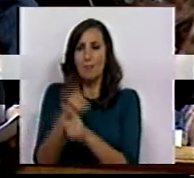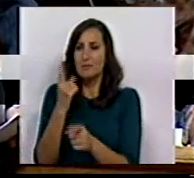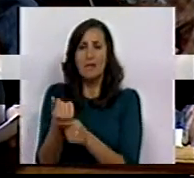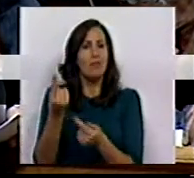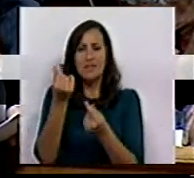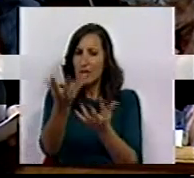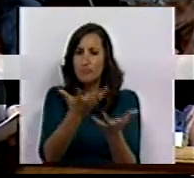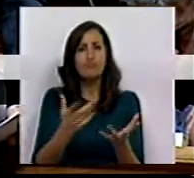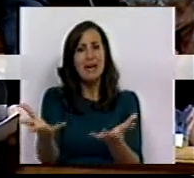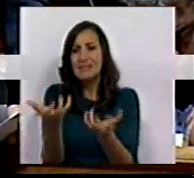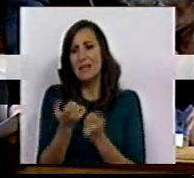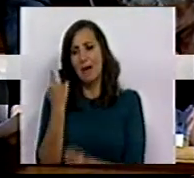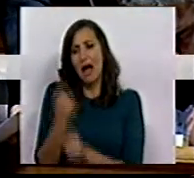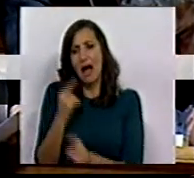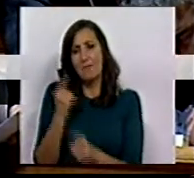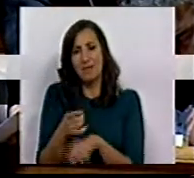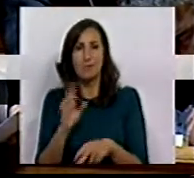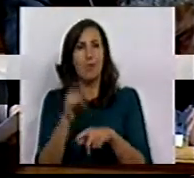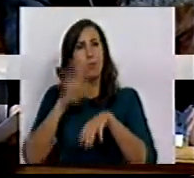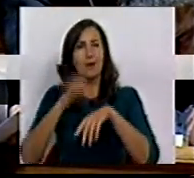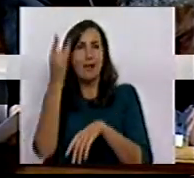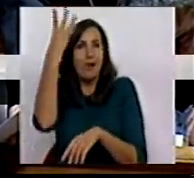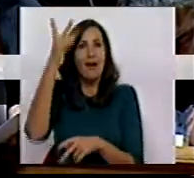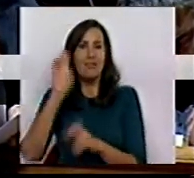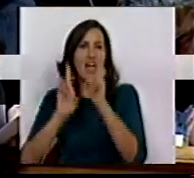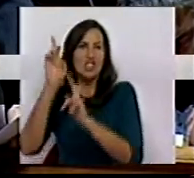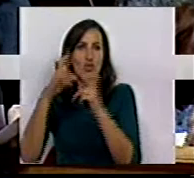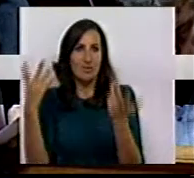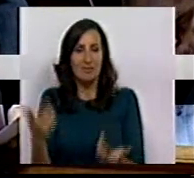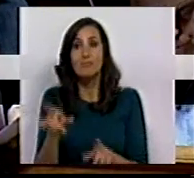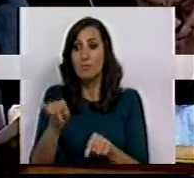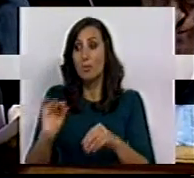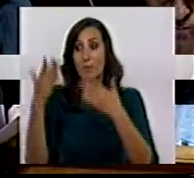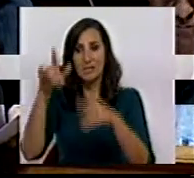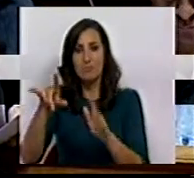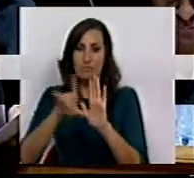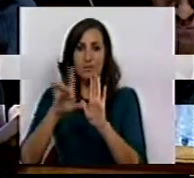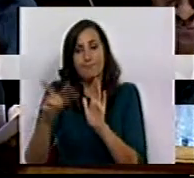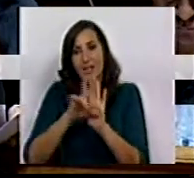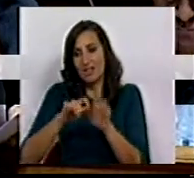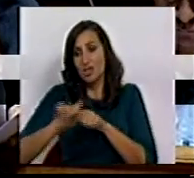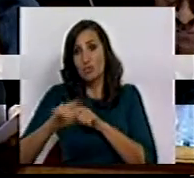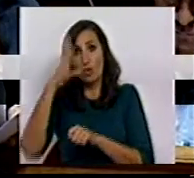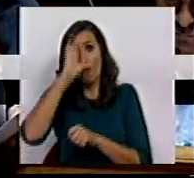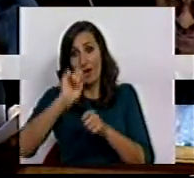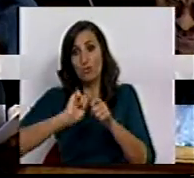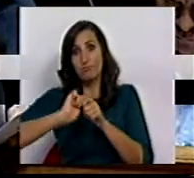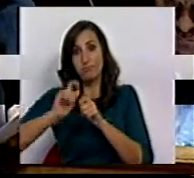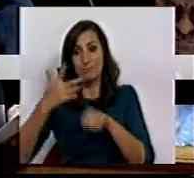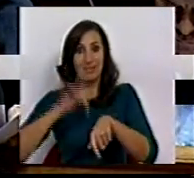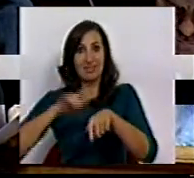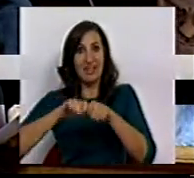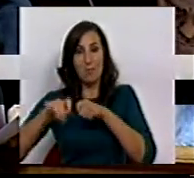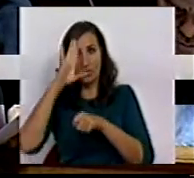último cêntimo o produto da sua agiotagem. Logo no início da presente legislatura, em junho de 2011, o